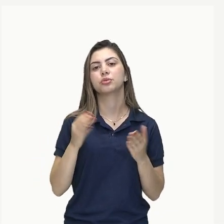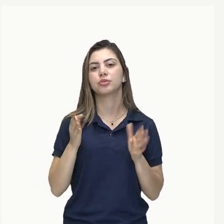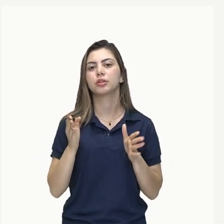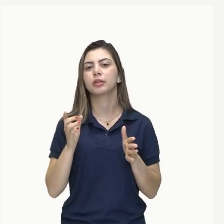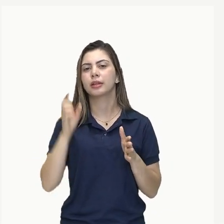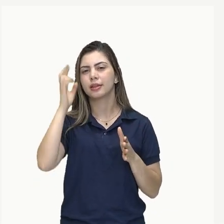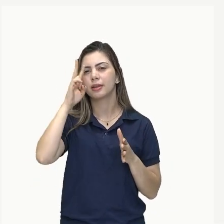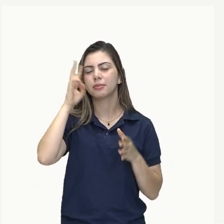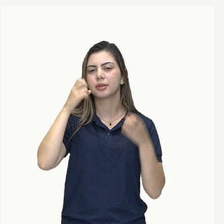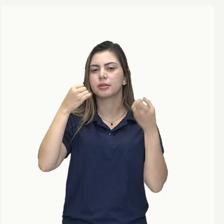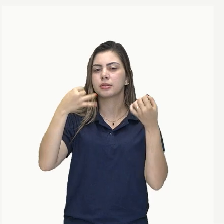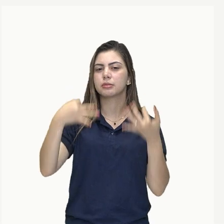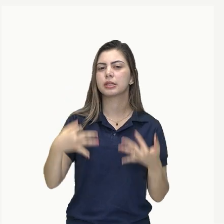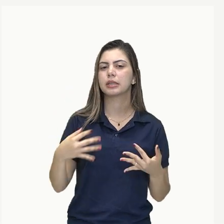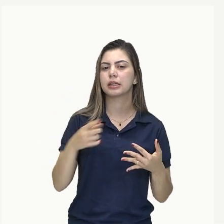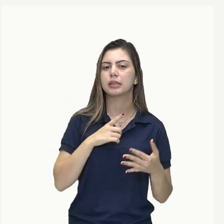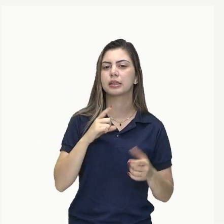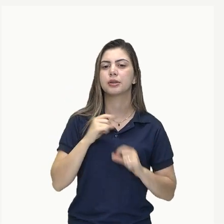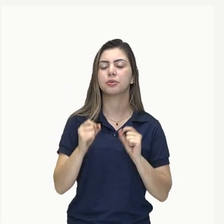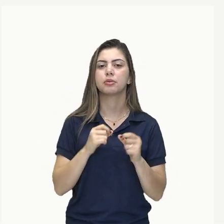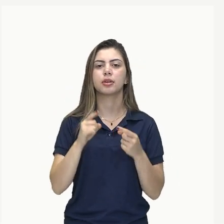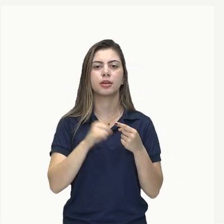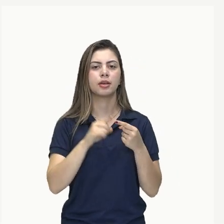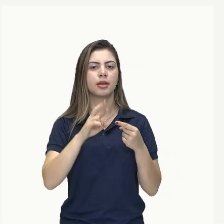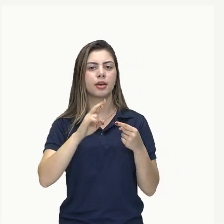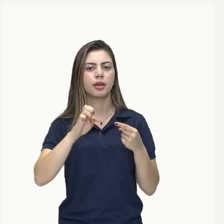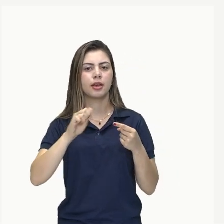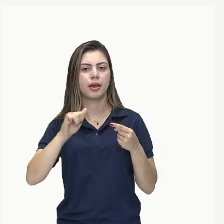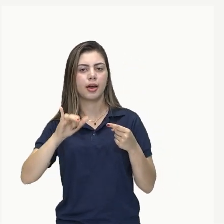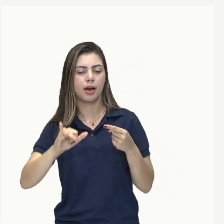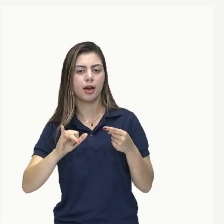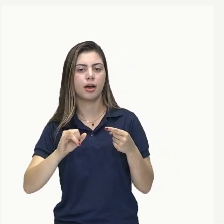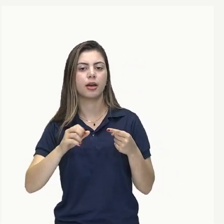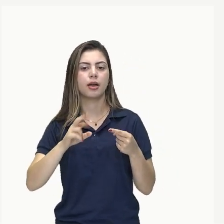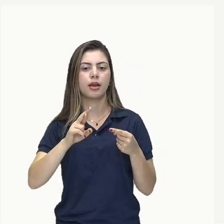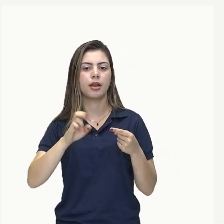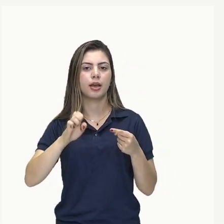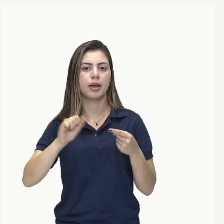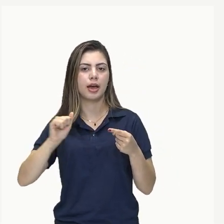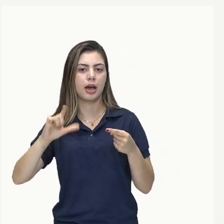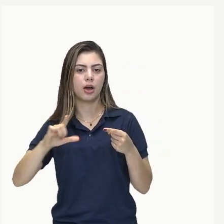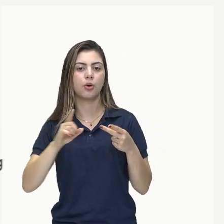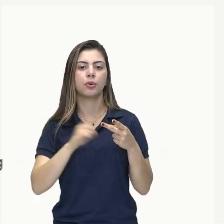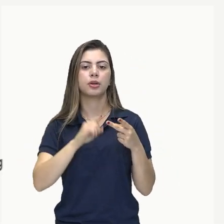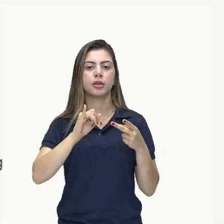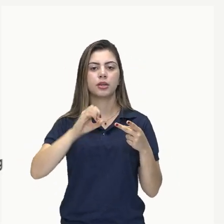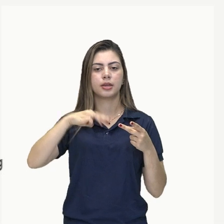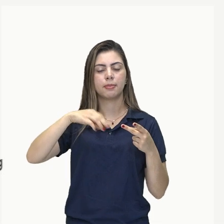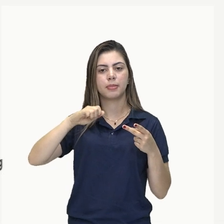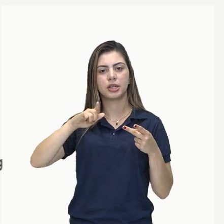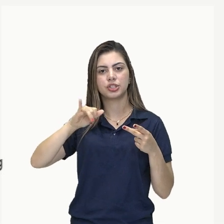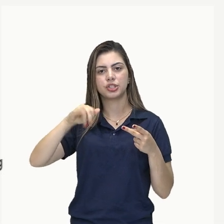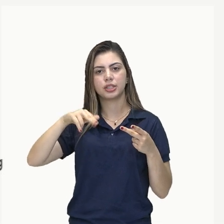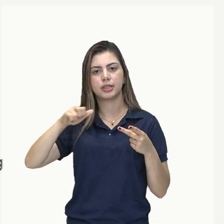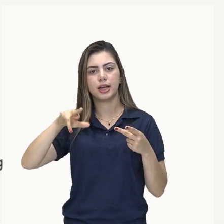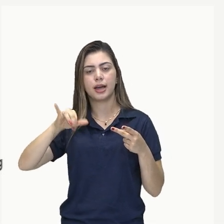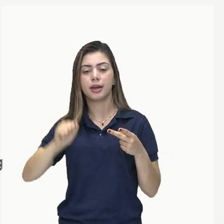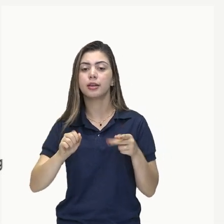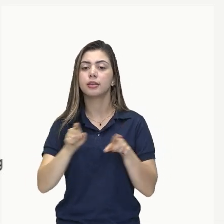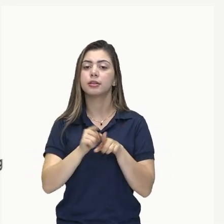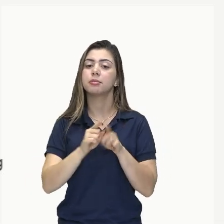parte real e parte imaginária, e também pode ser representada nisso aqui,